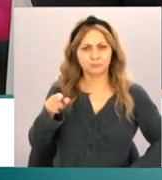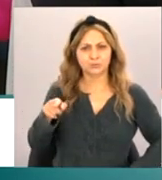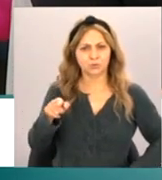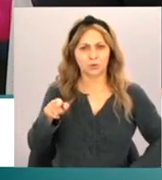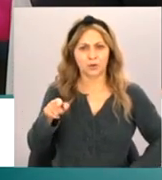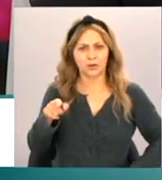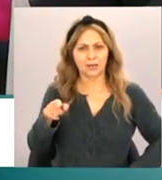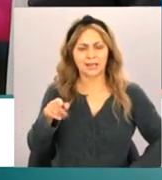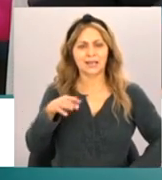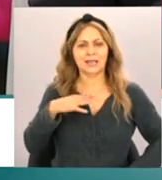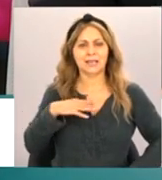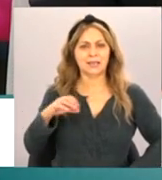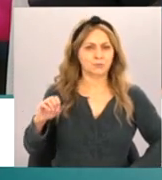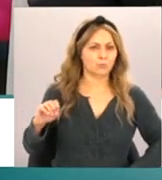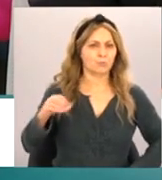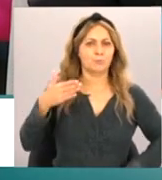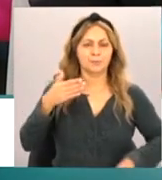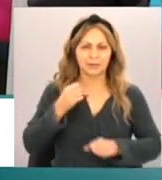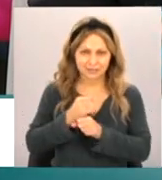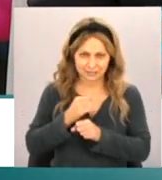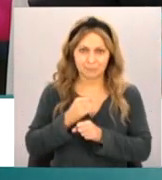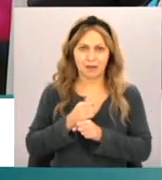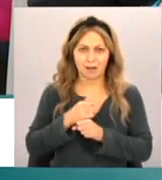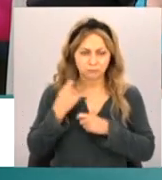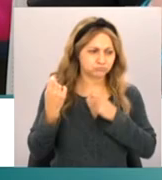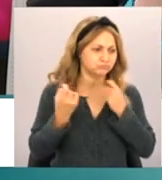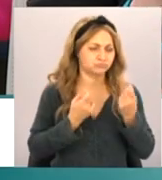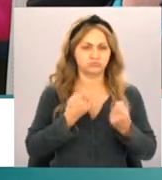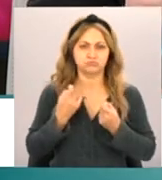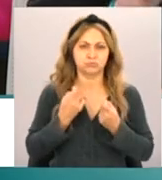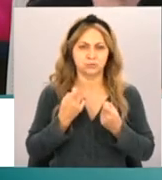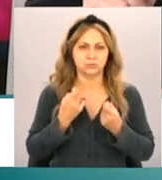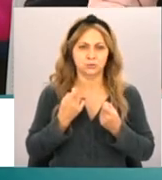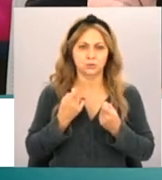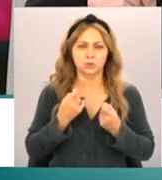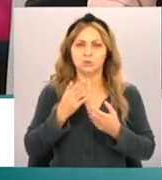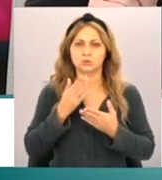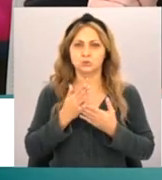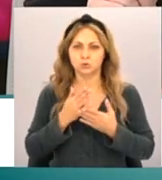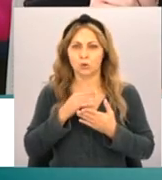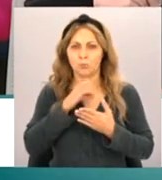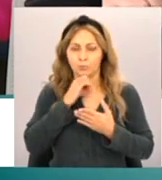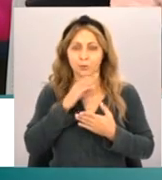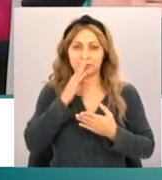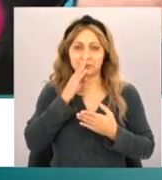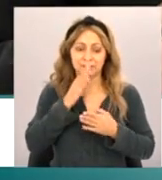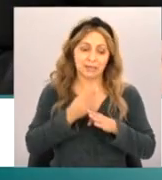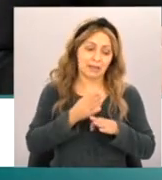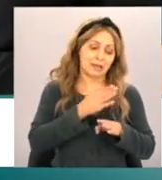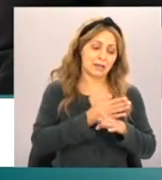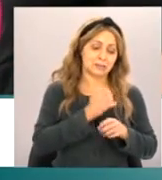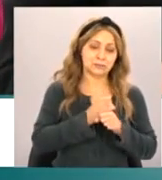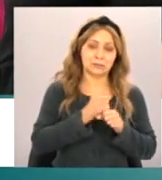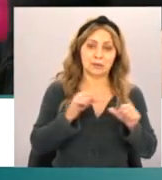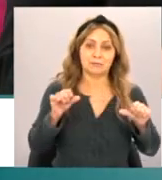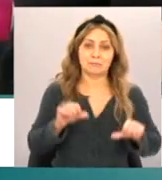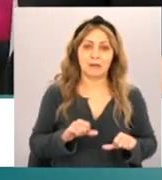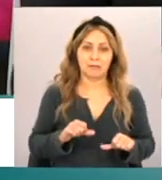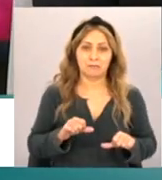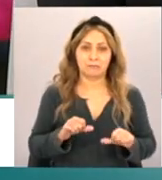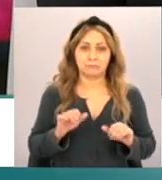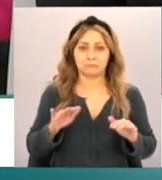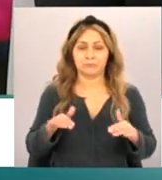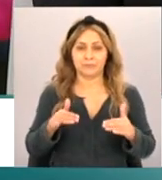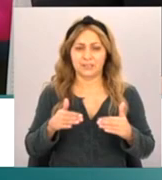como estamos à procura do primeiro emprego toda a sua vida só tiver tido empregos precários anos passaram e se ele tampar sujeito